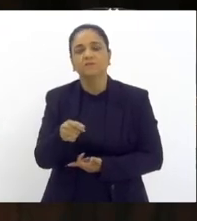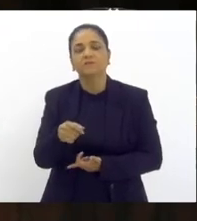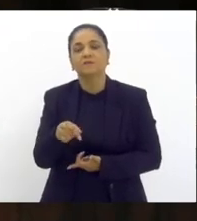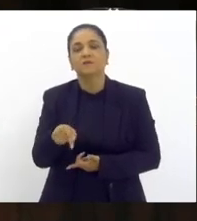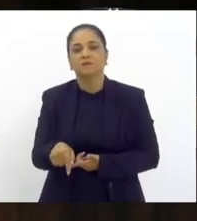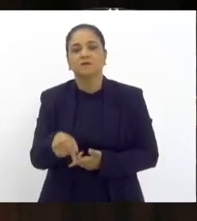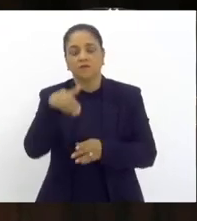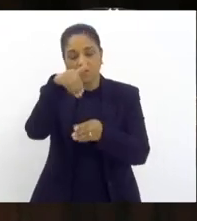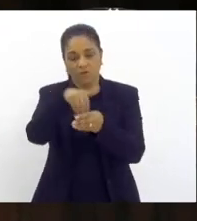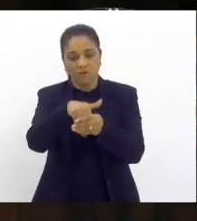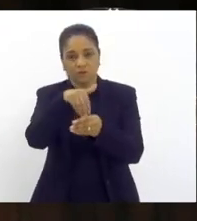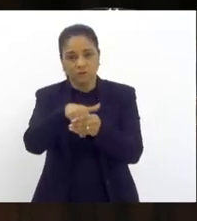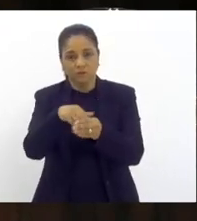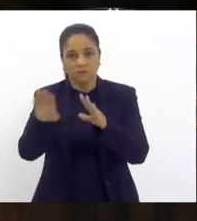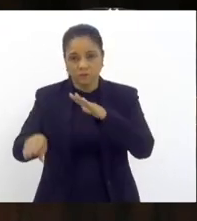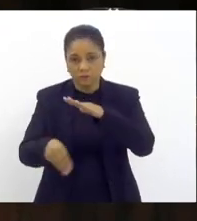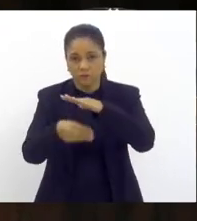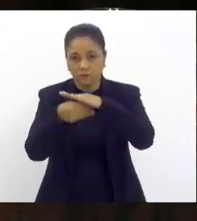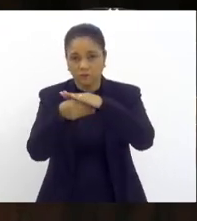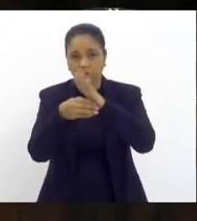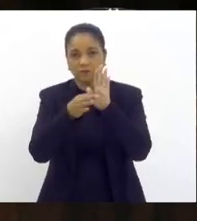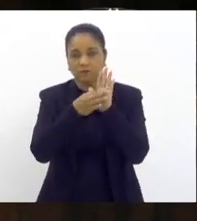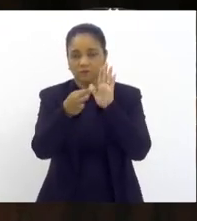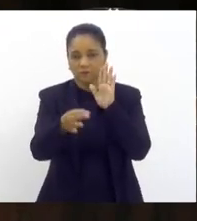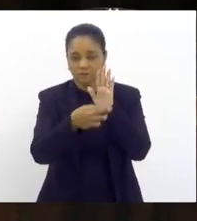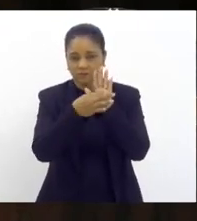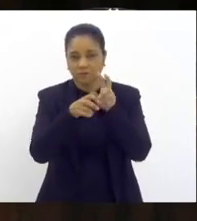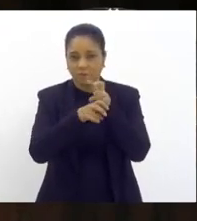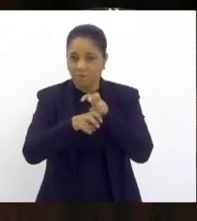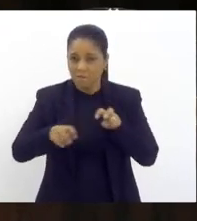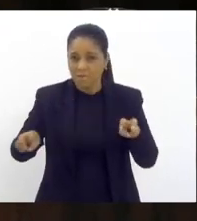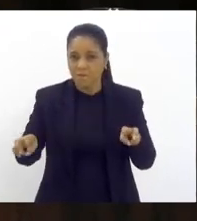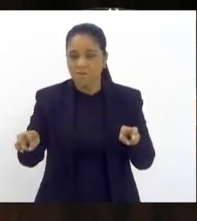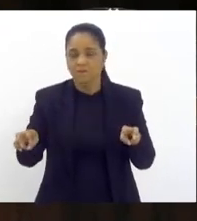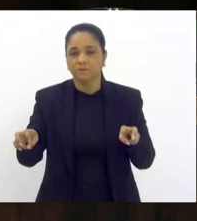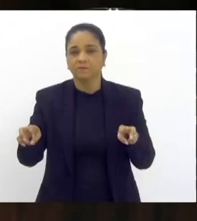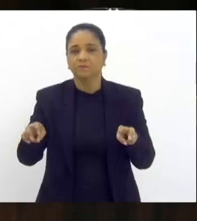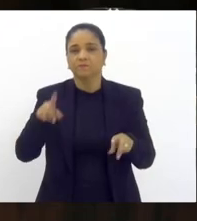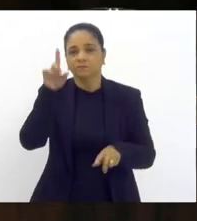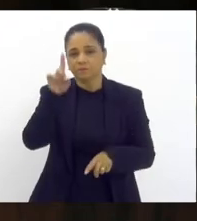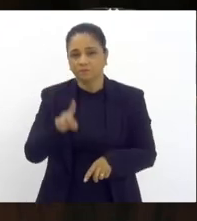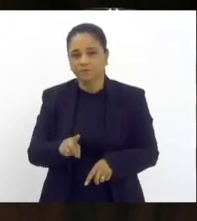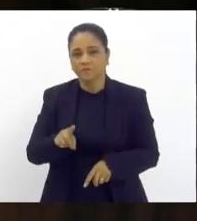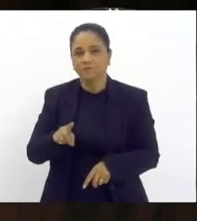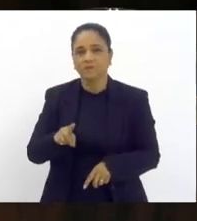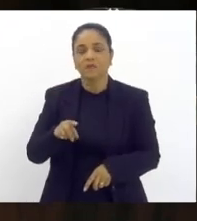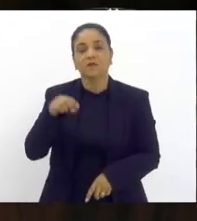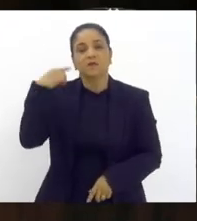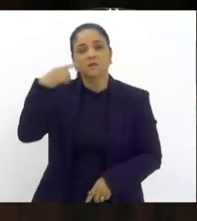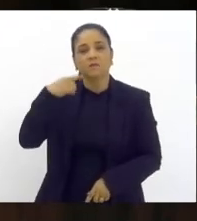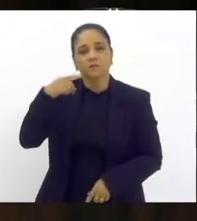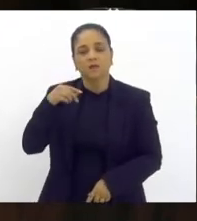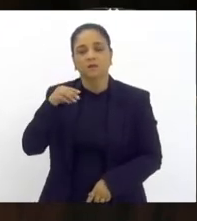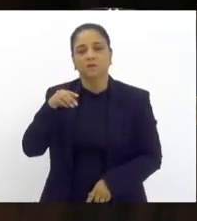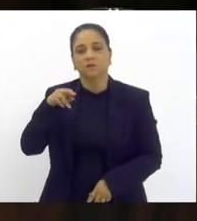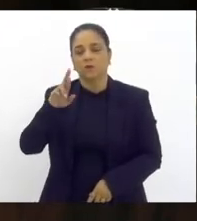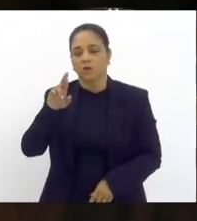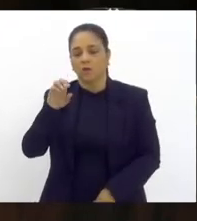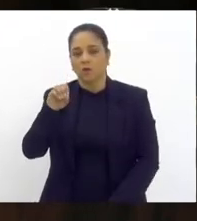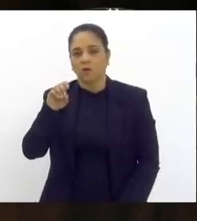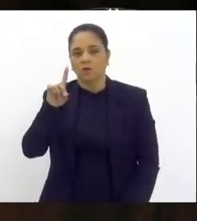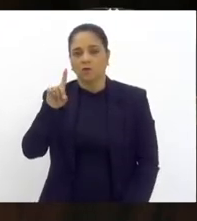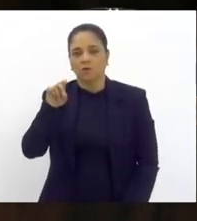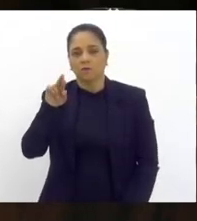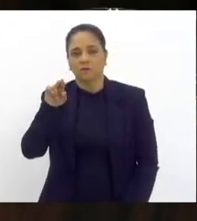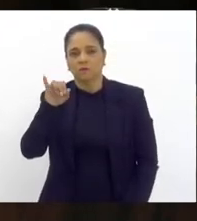votação, o parecer pela mesa diretora, o deputado Rodrigo Barcelar. Não